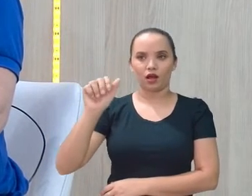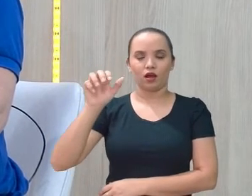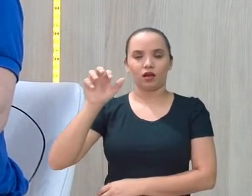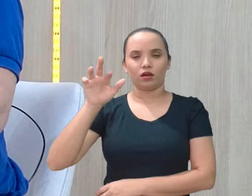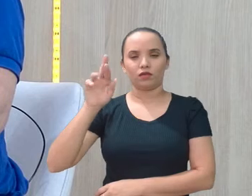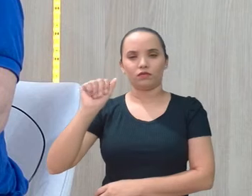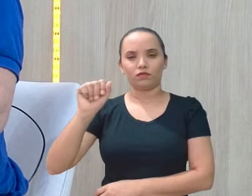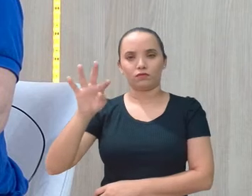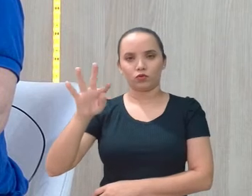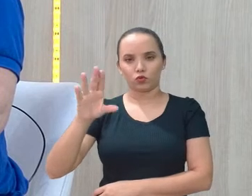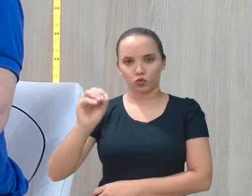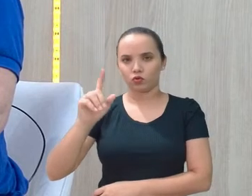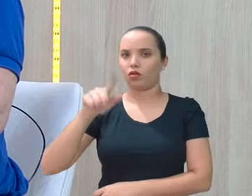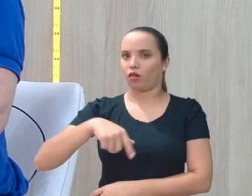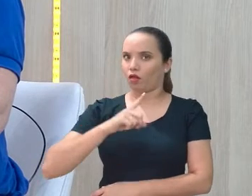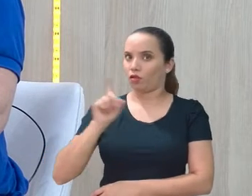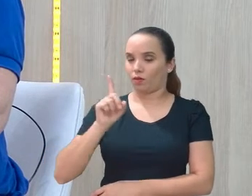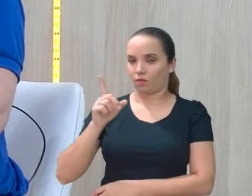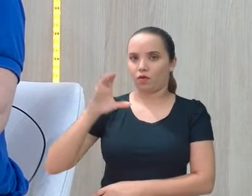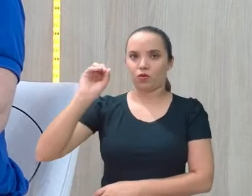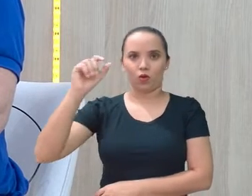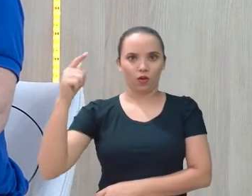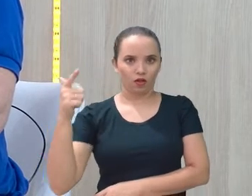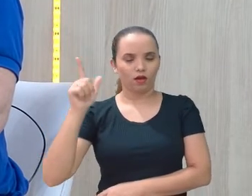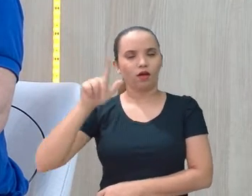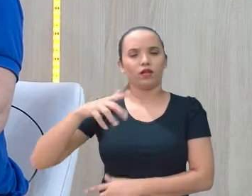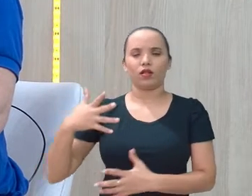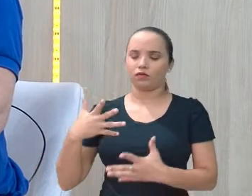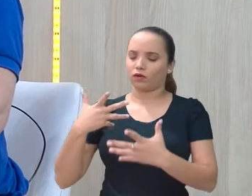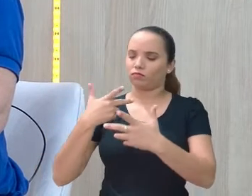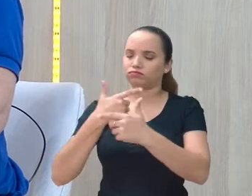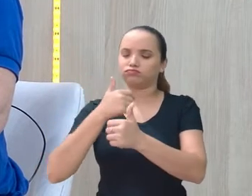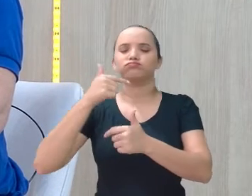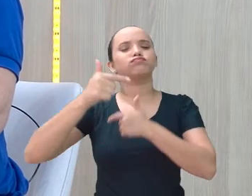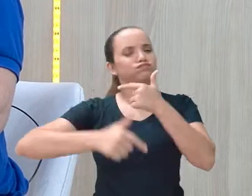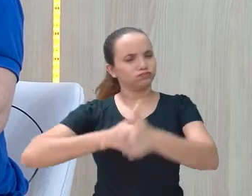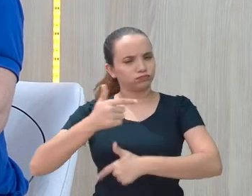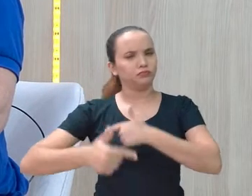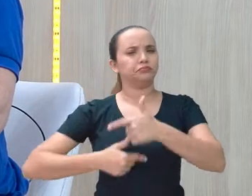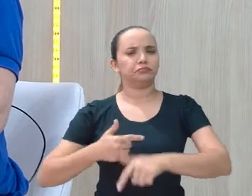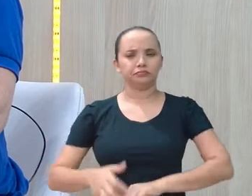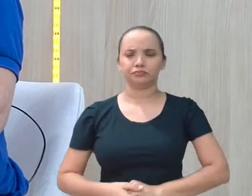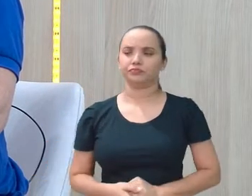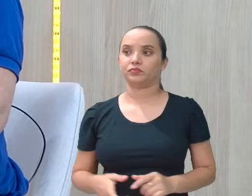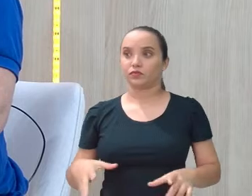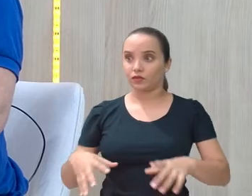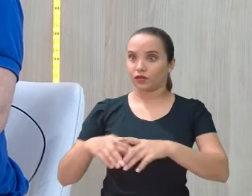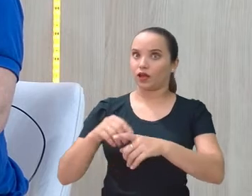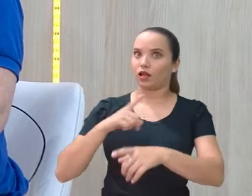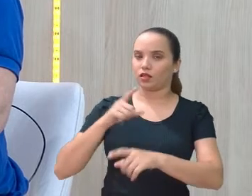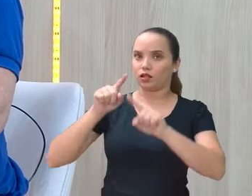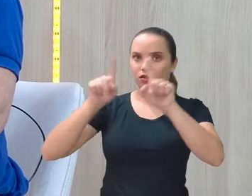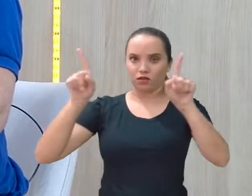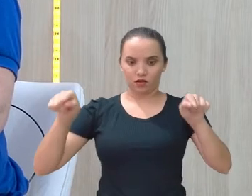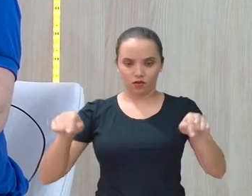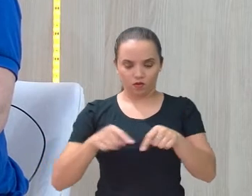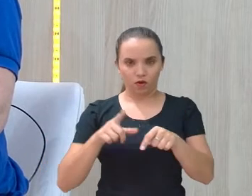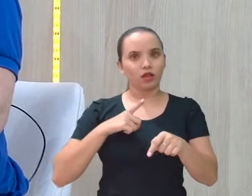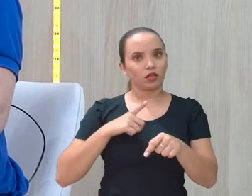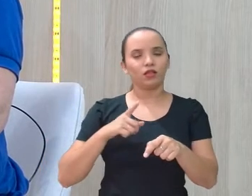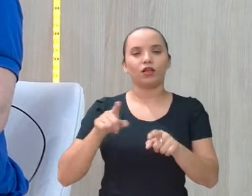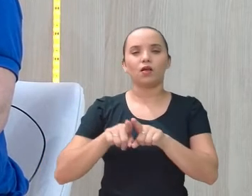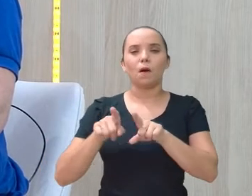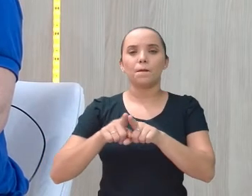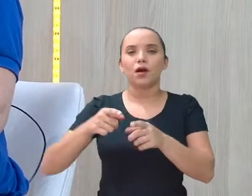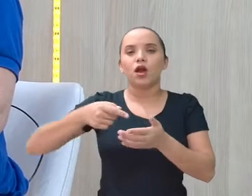fazem trabalhos muito bonitos. E depois teve nesse quadro uma inferência que é o